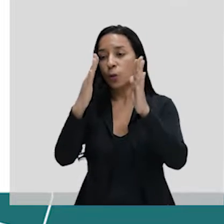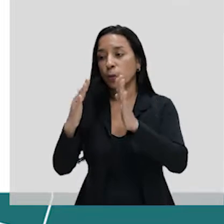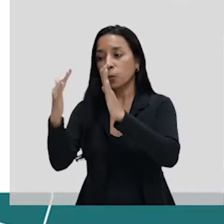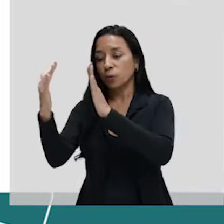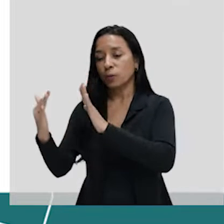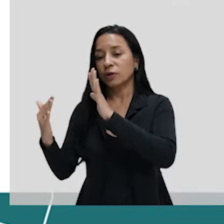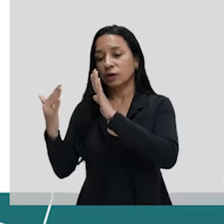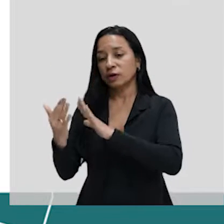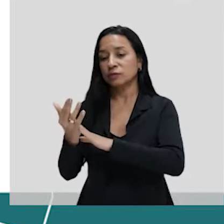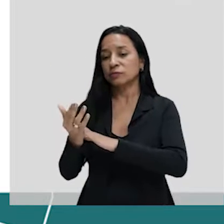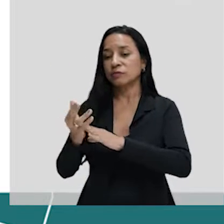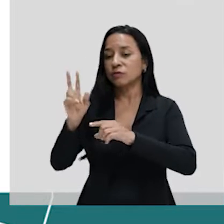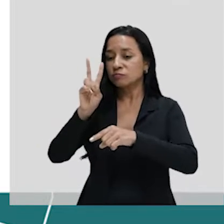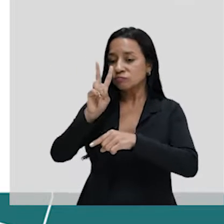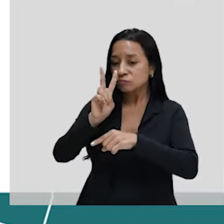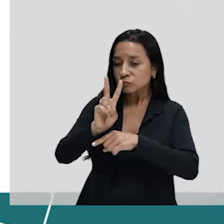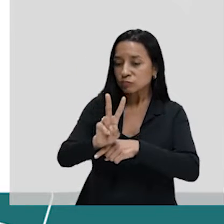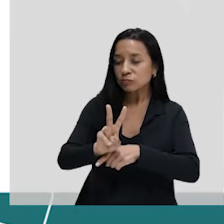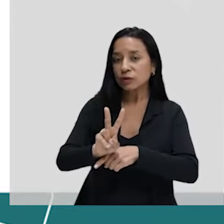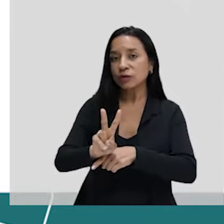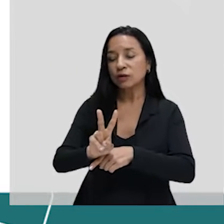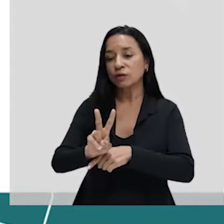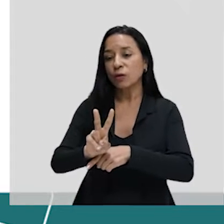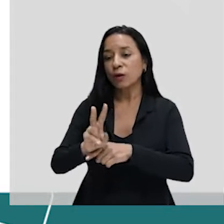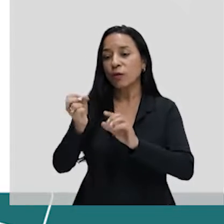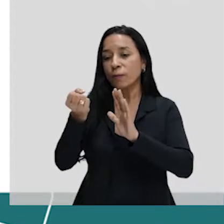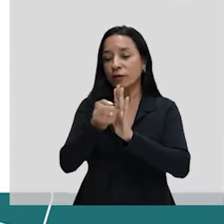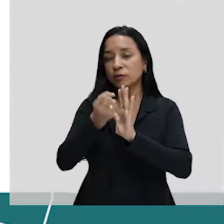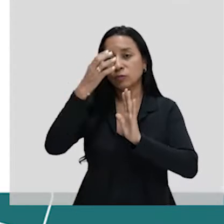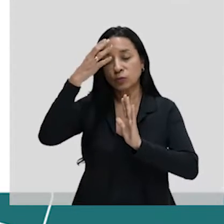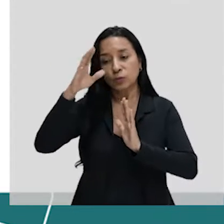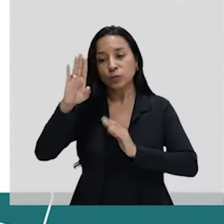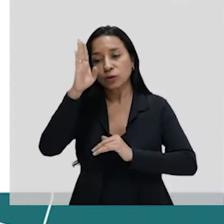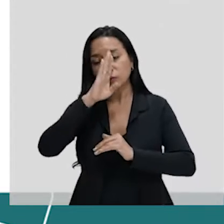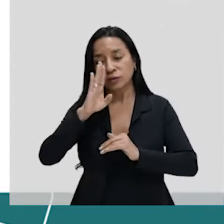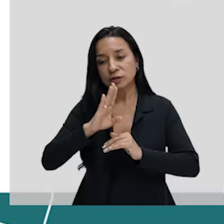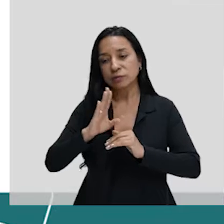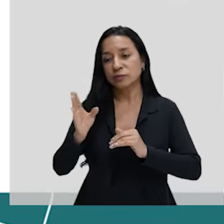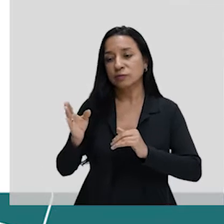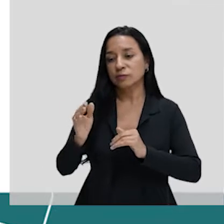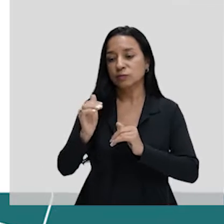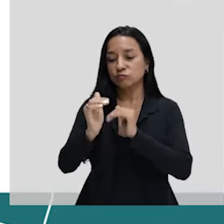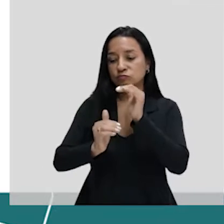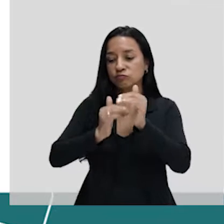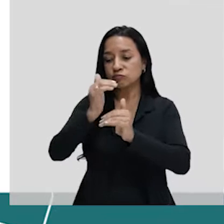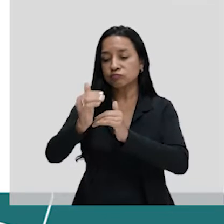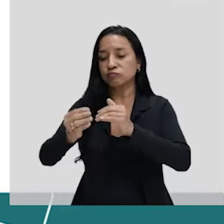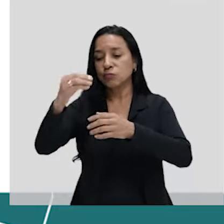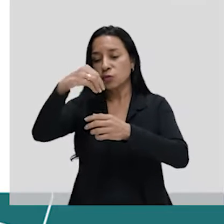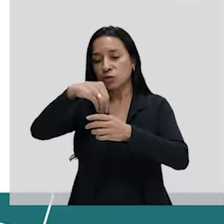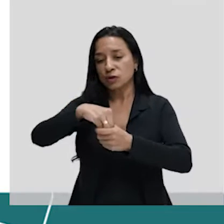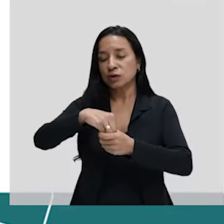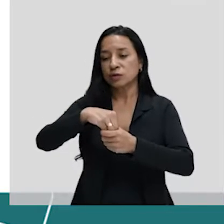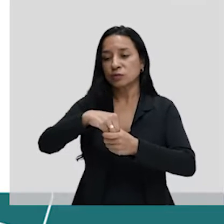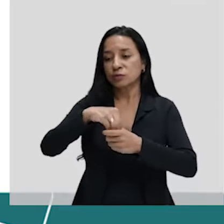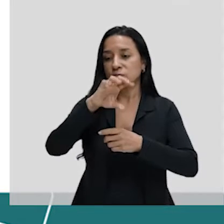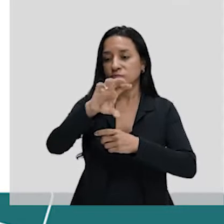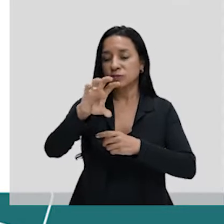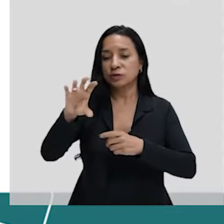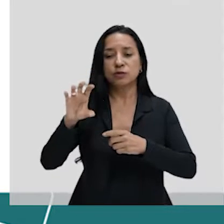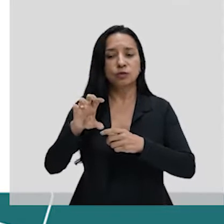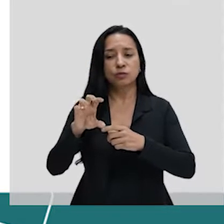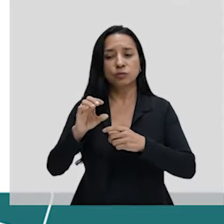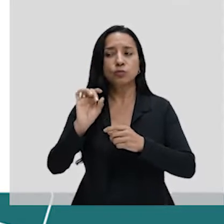tombado pelo patrimônio cultural brasileiro e faz parte do processo daquela região. Não só o prédio, por ter